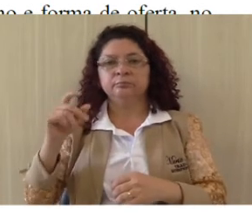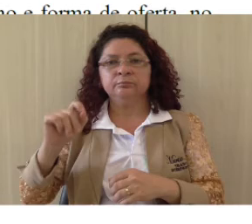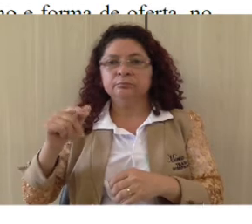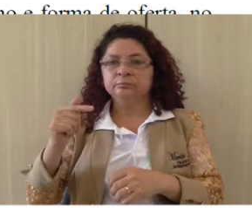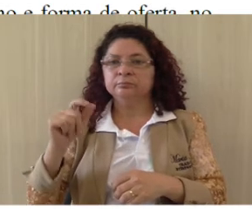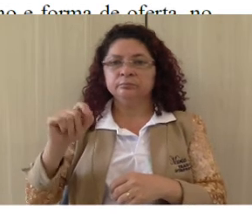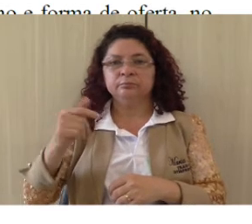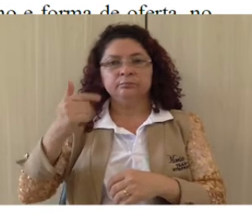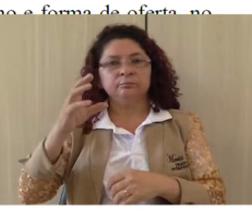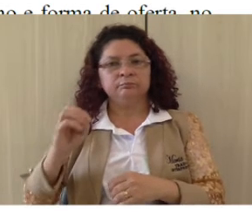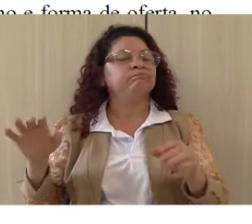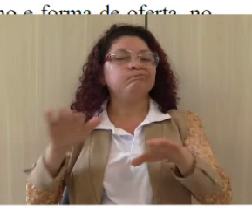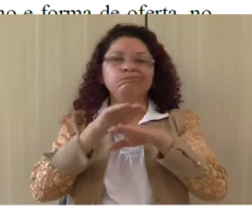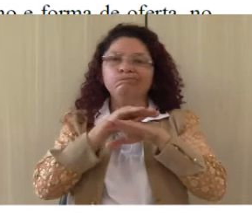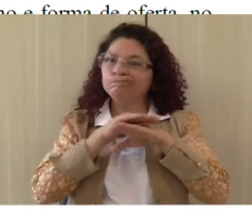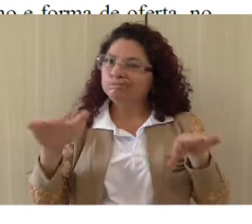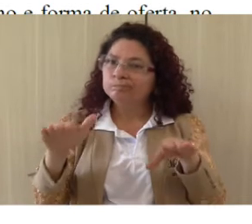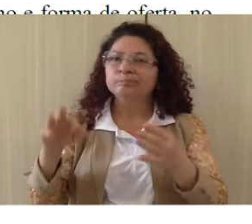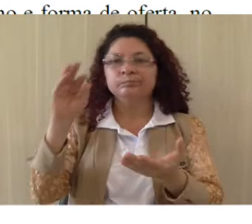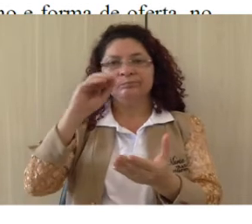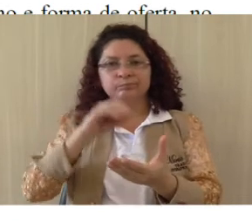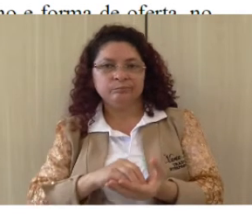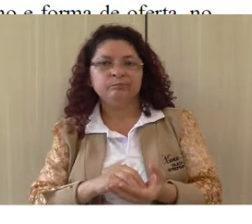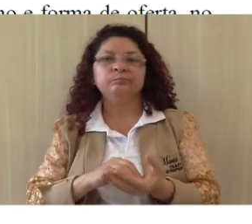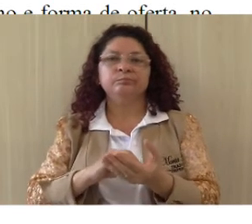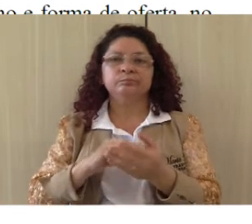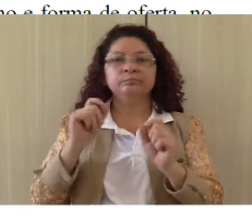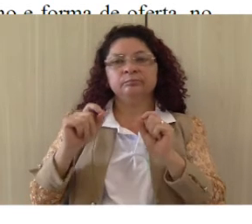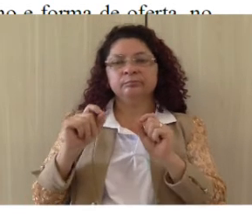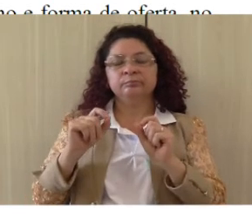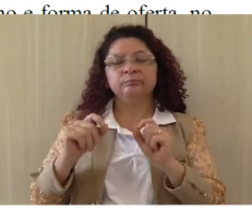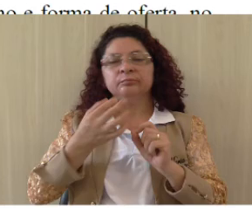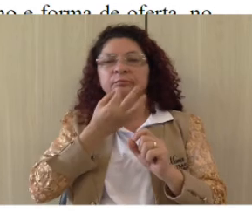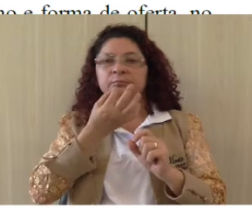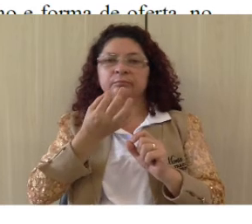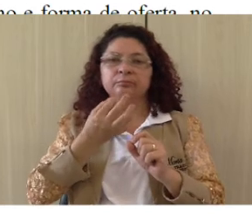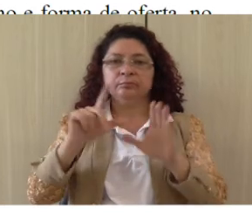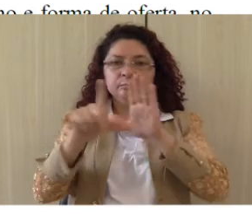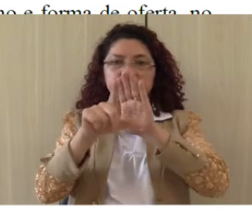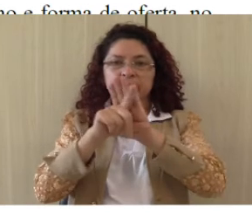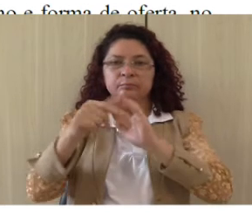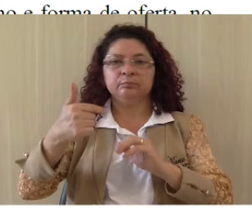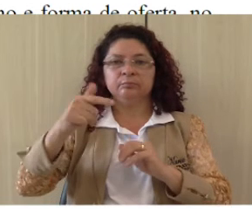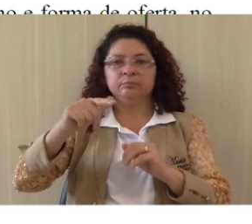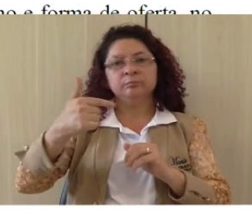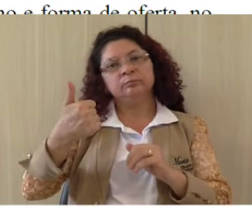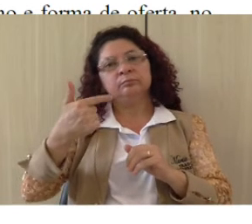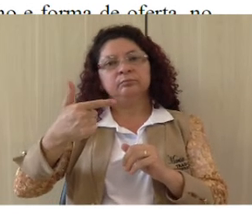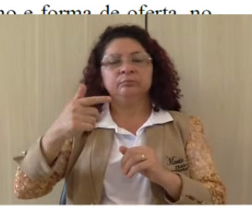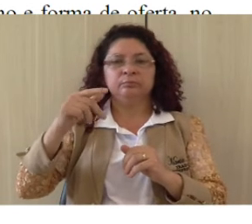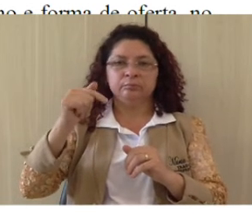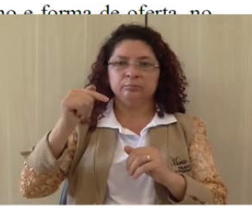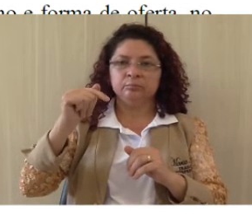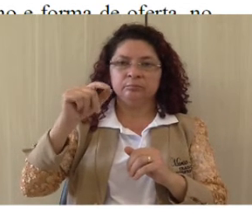3.7.10. Esgotadas as possibilidades de preenchimento das vagas reservadas pela Lei nº